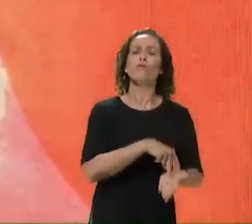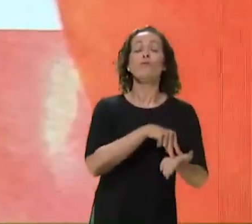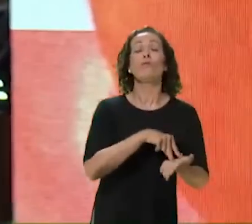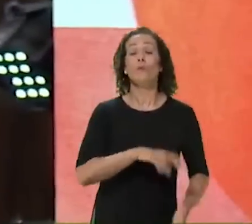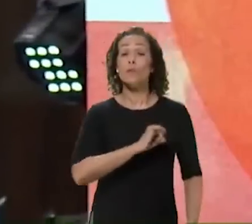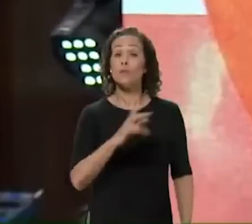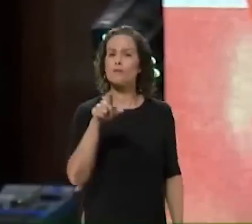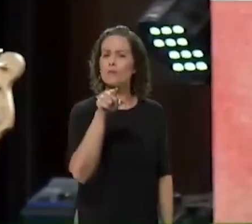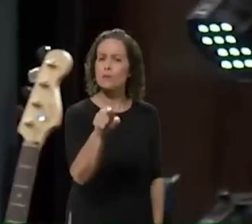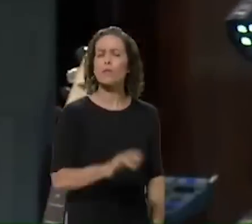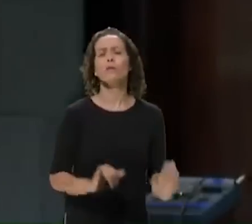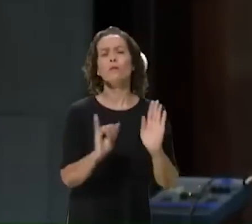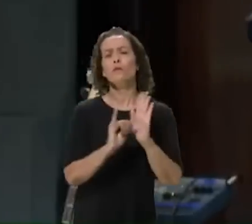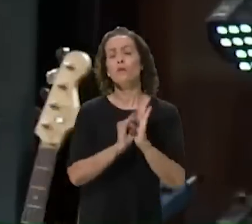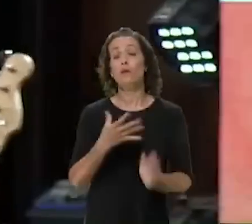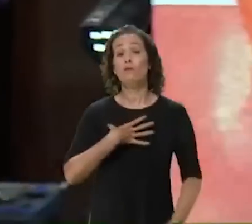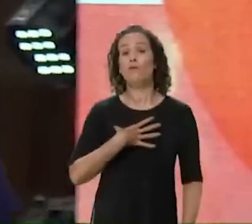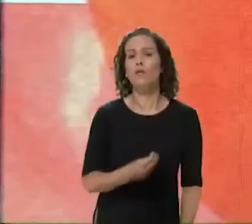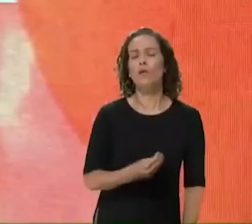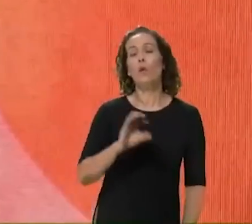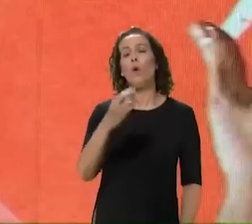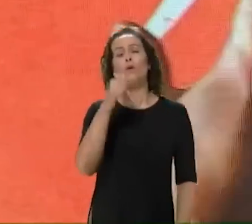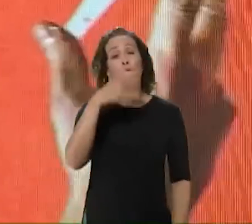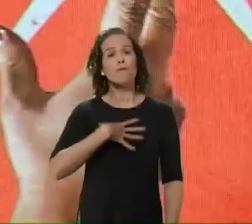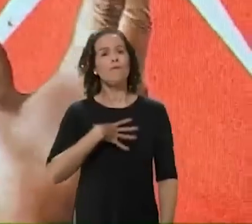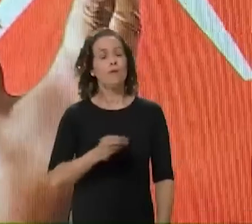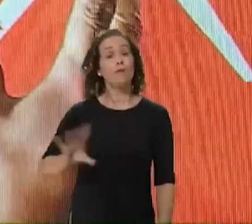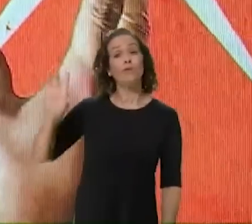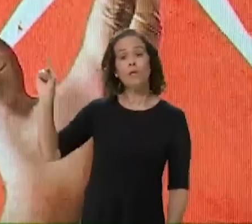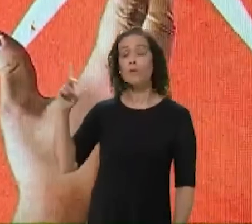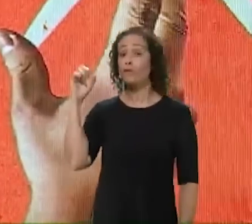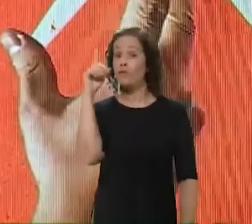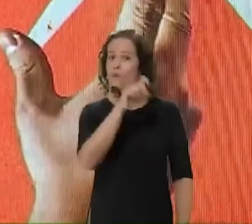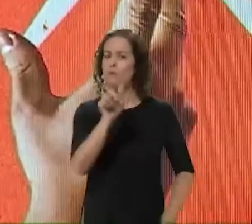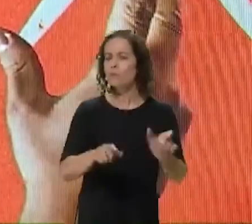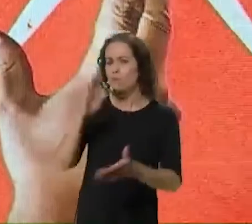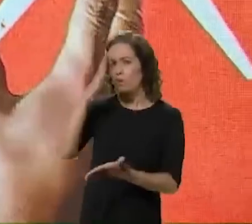identidade de filho e filha de Deus te custar caro, continue com ela.